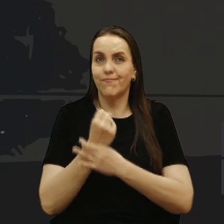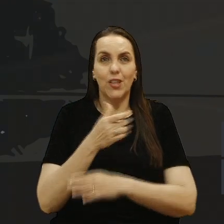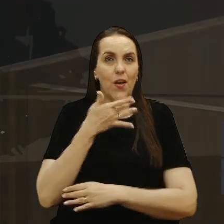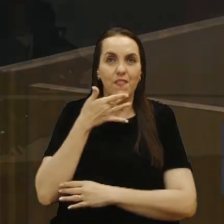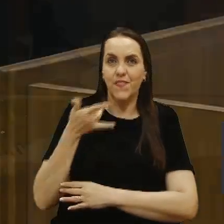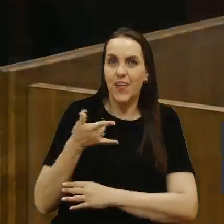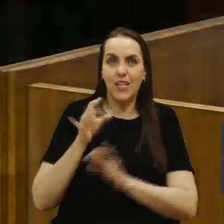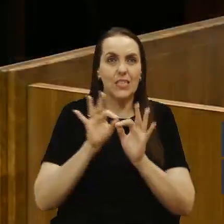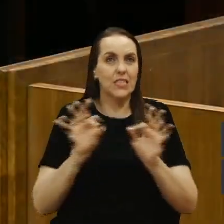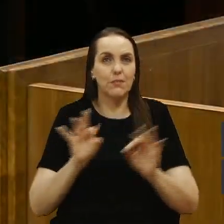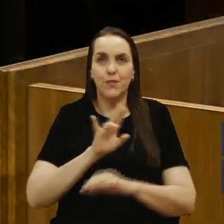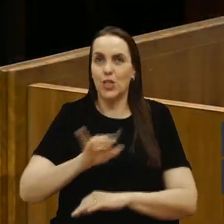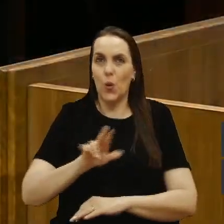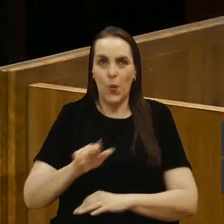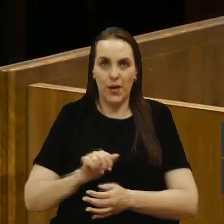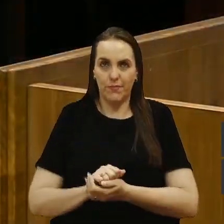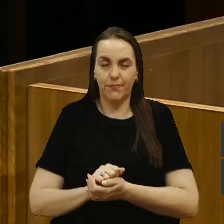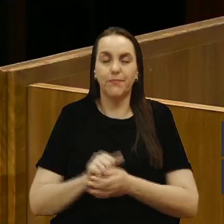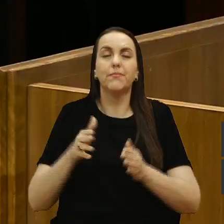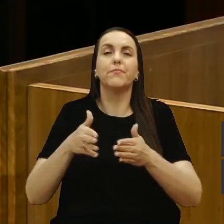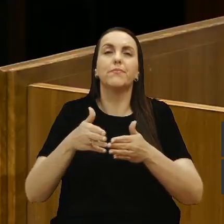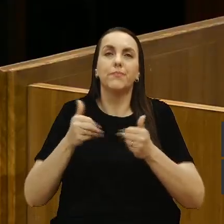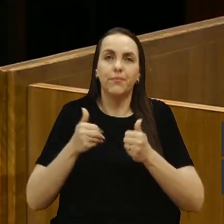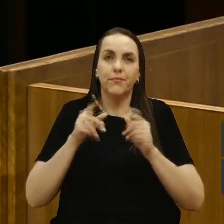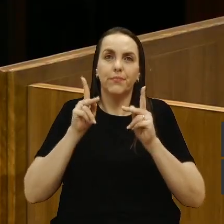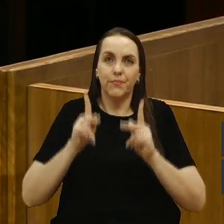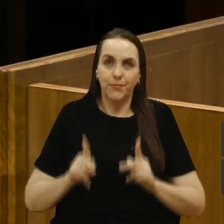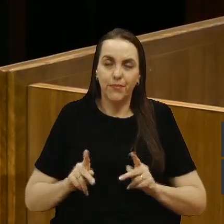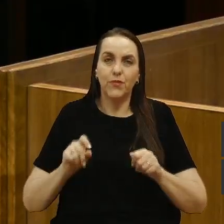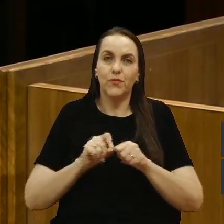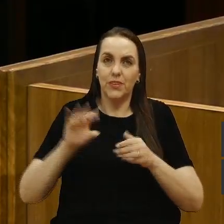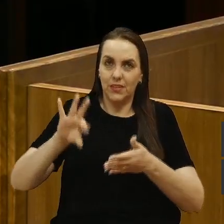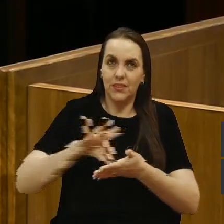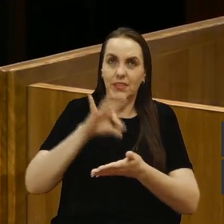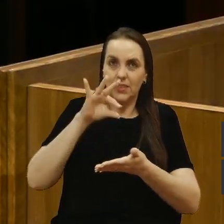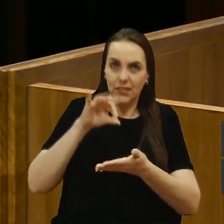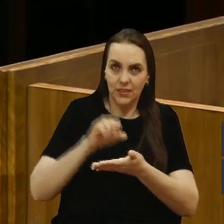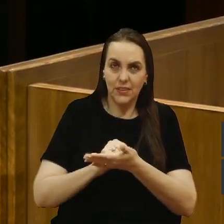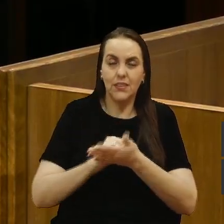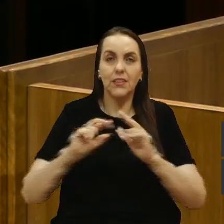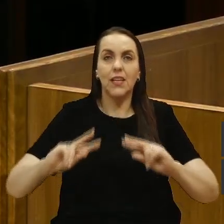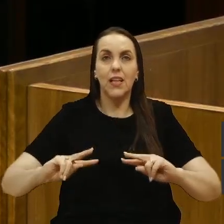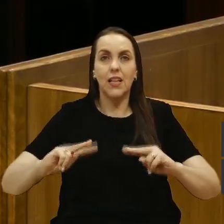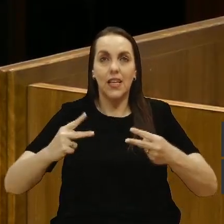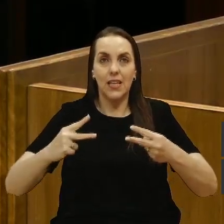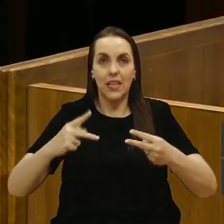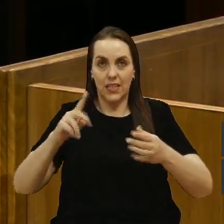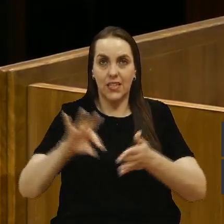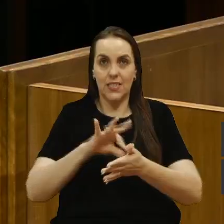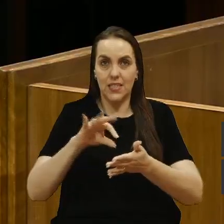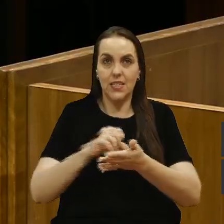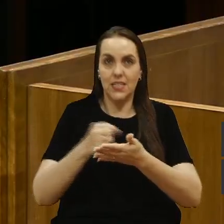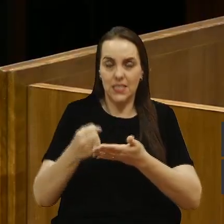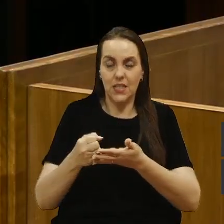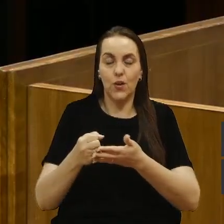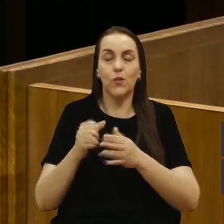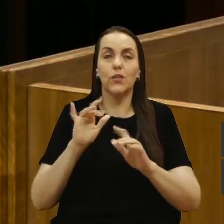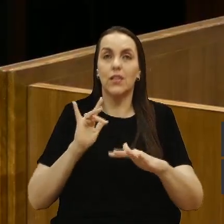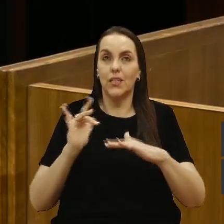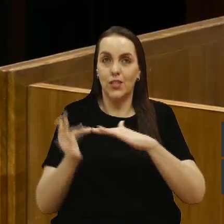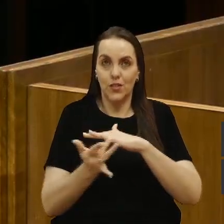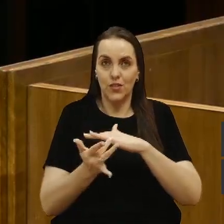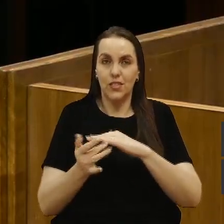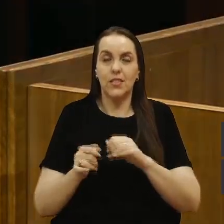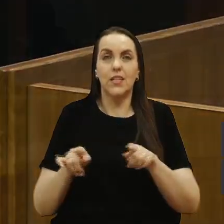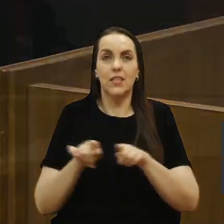simples. Então, a gente está pedindo que as pessoas façam as inscrições, o link, né, para a inscrição está nas nossas redes sociais